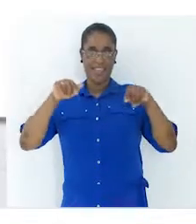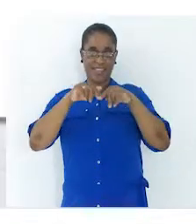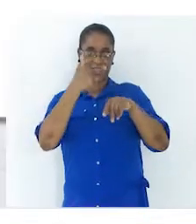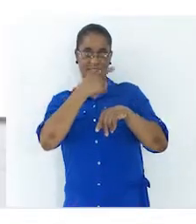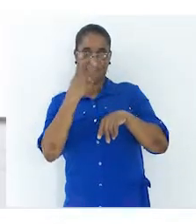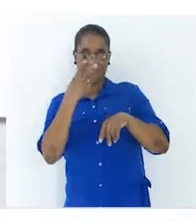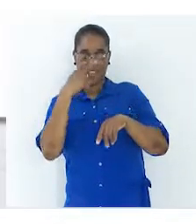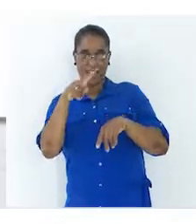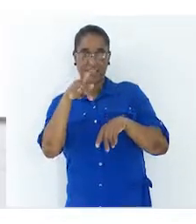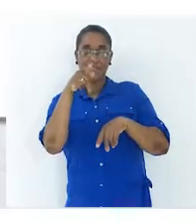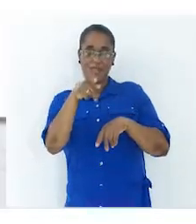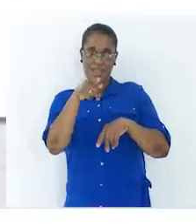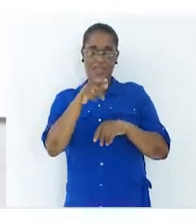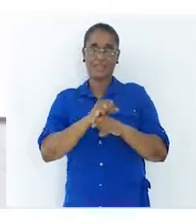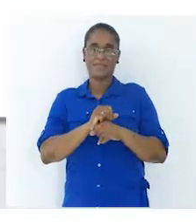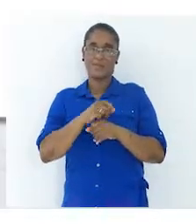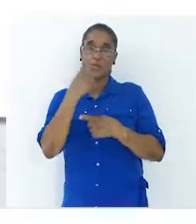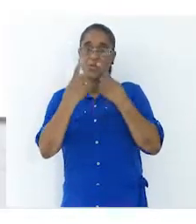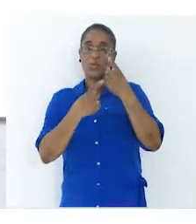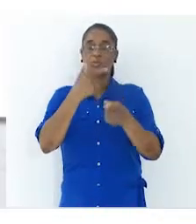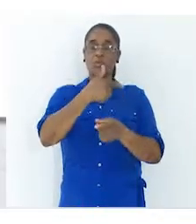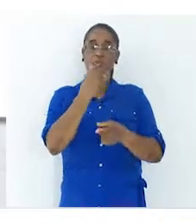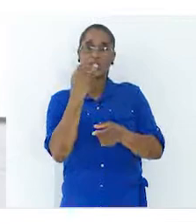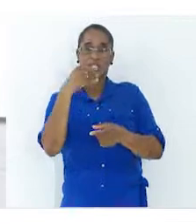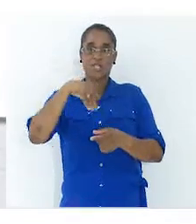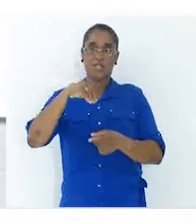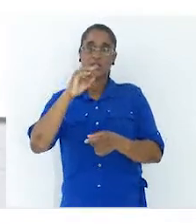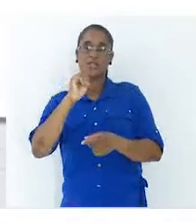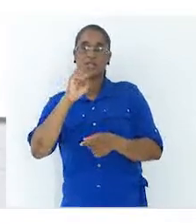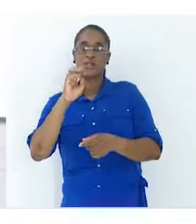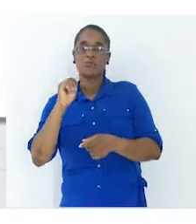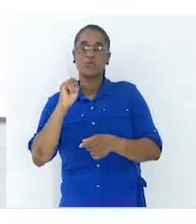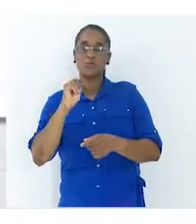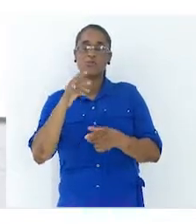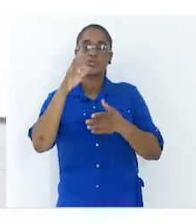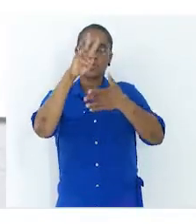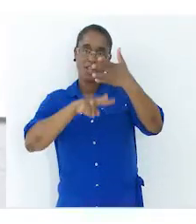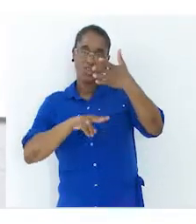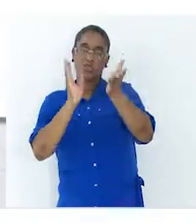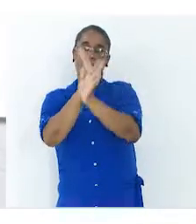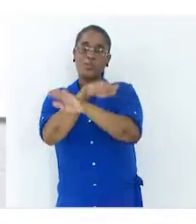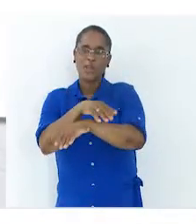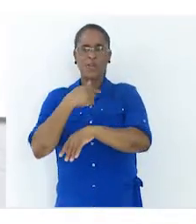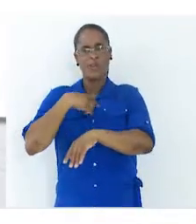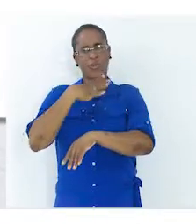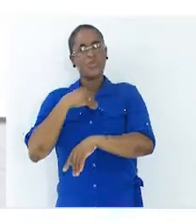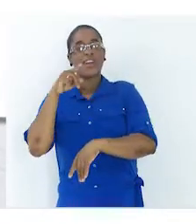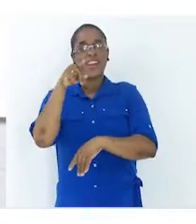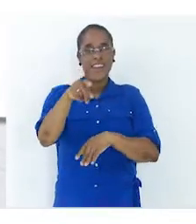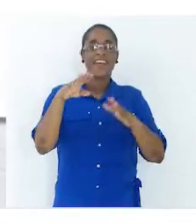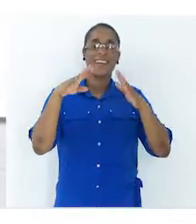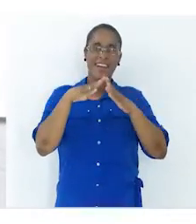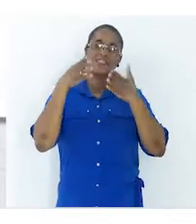Temos aqui um dos tipos do texto publicitário e eu gostava que lá em casa ajudassem o